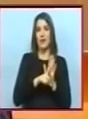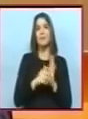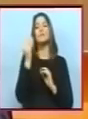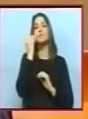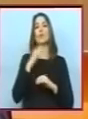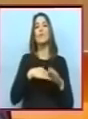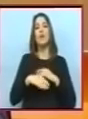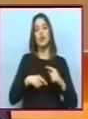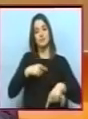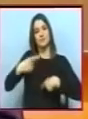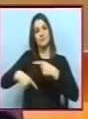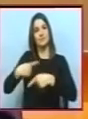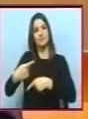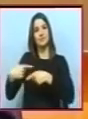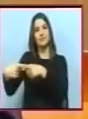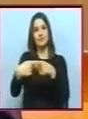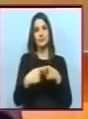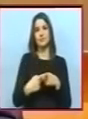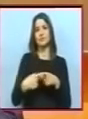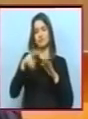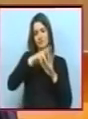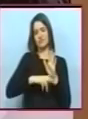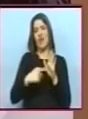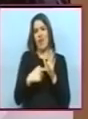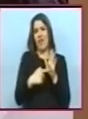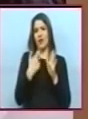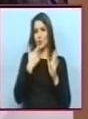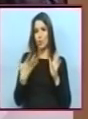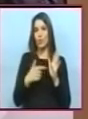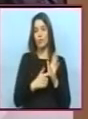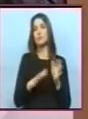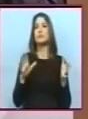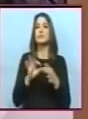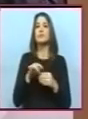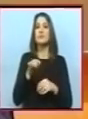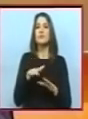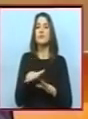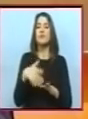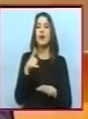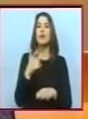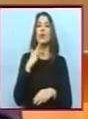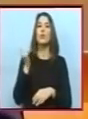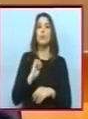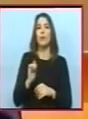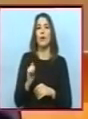a herança necessariamente. Nos casos, pelo menos relativamente àquela parte de que não se